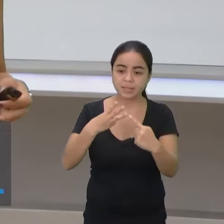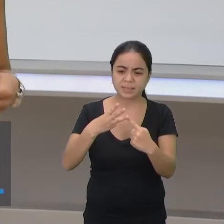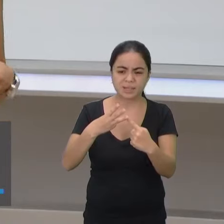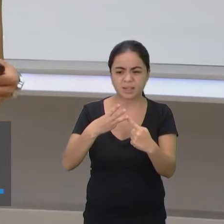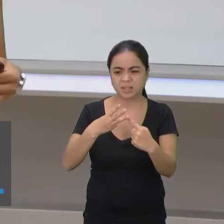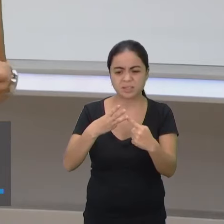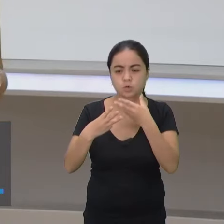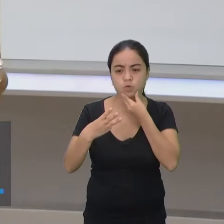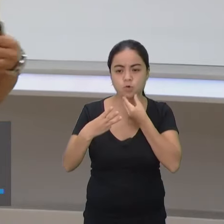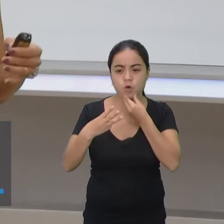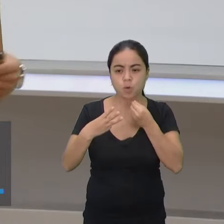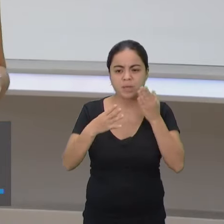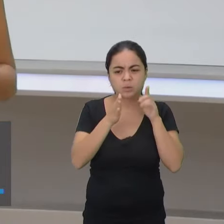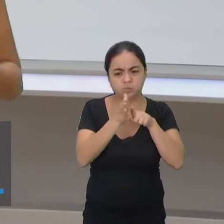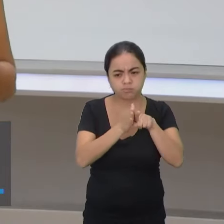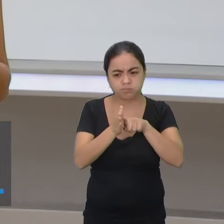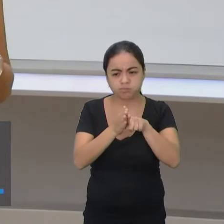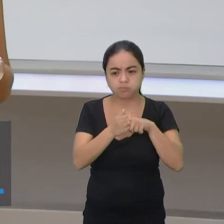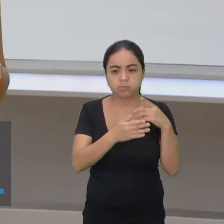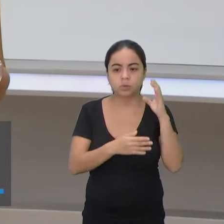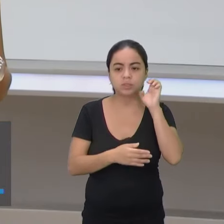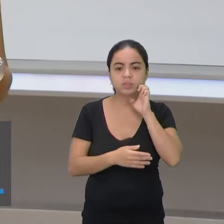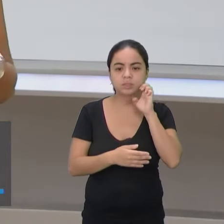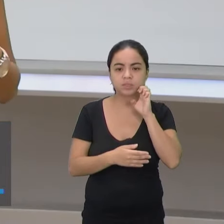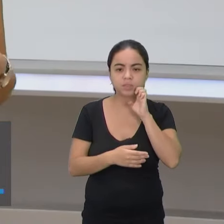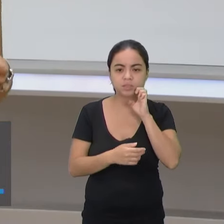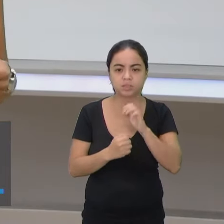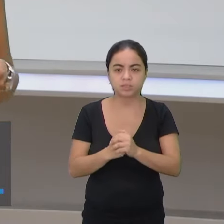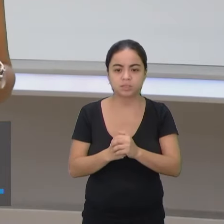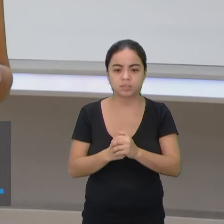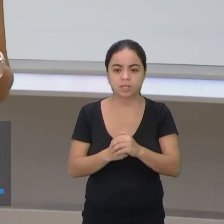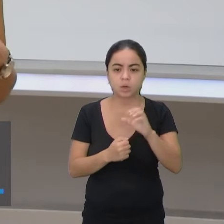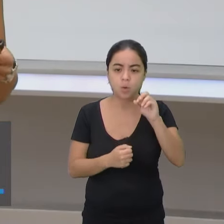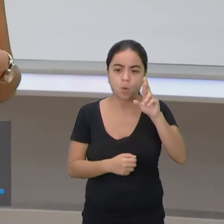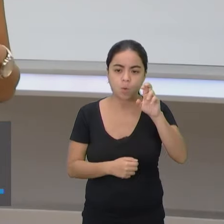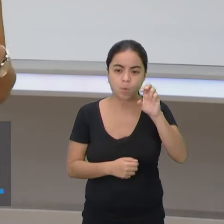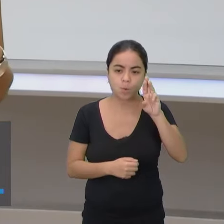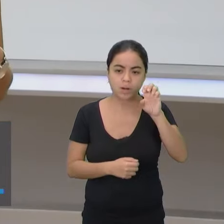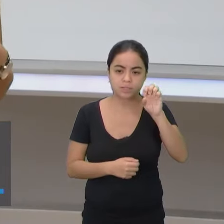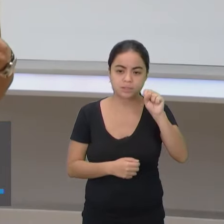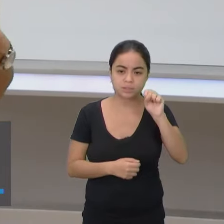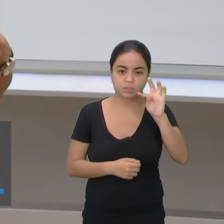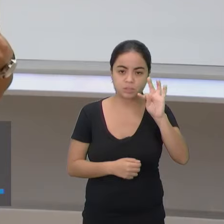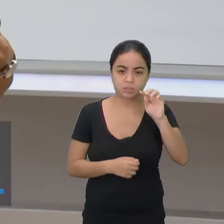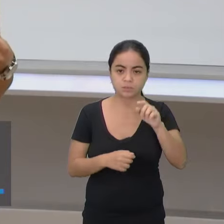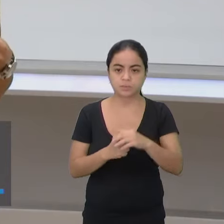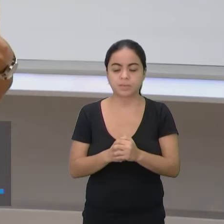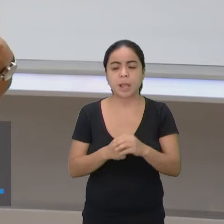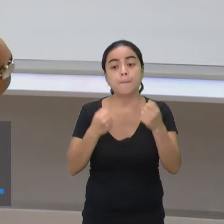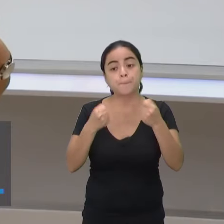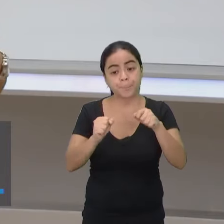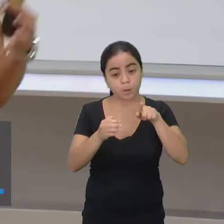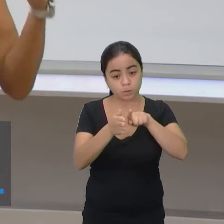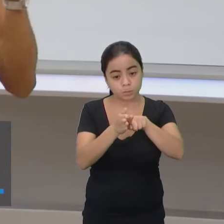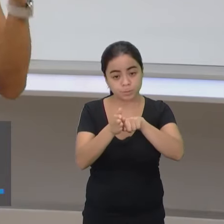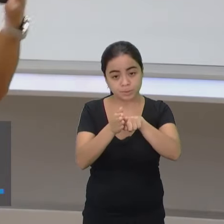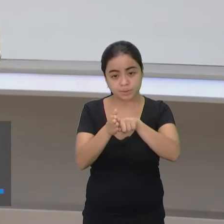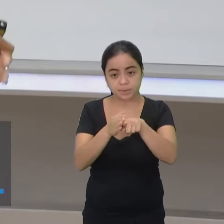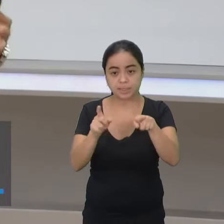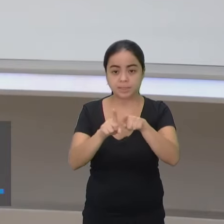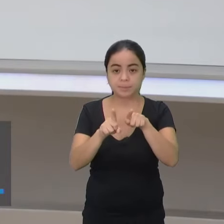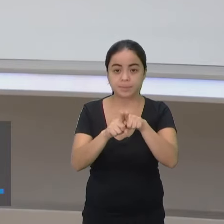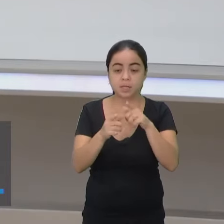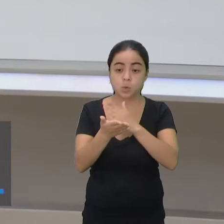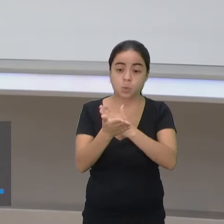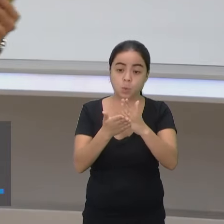quatro homens, né, aí no passado, Ampère, Oreste, Faraday e Lenz, né, vocês podem pesquisar esses nomes, que